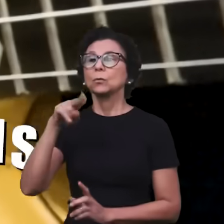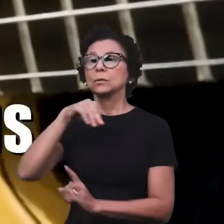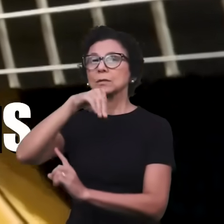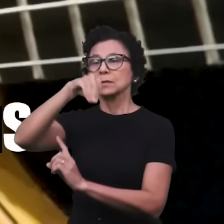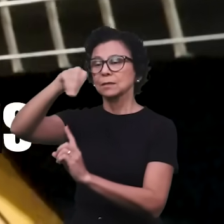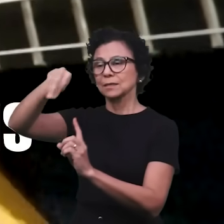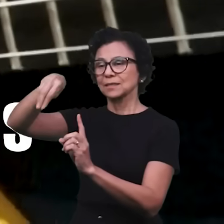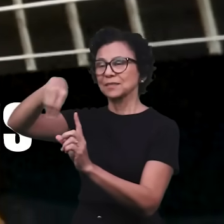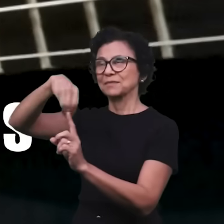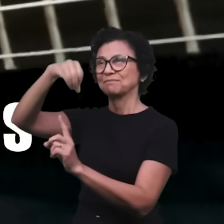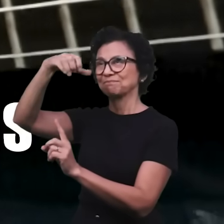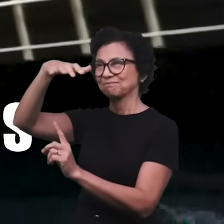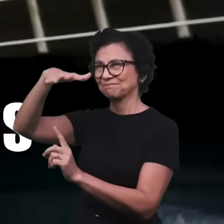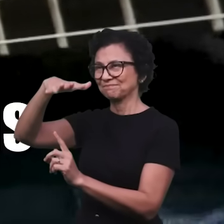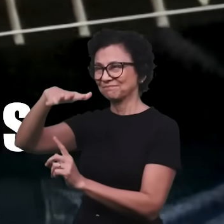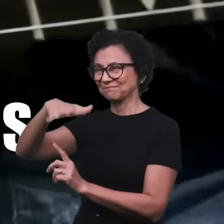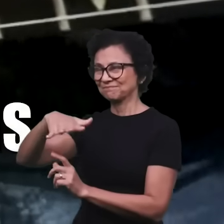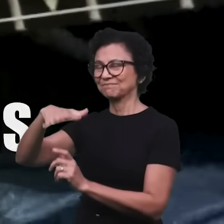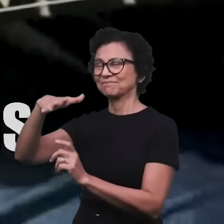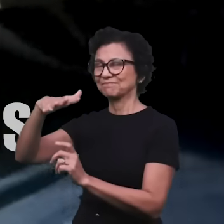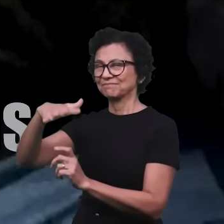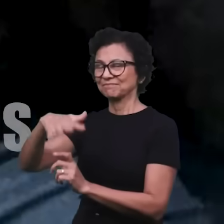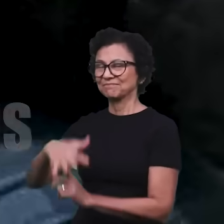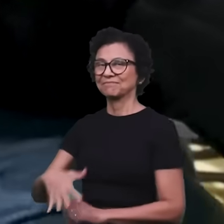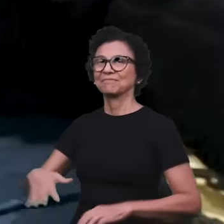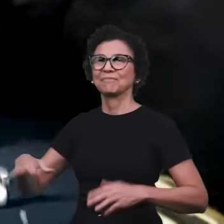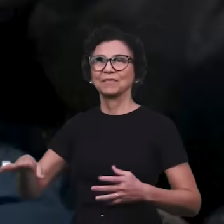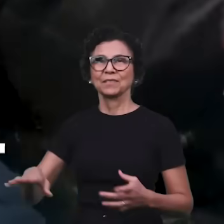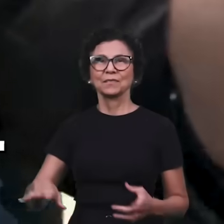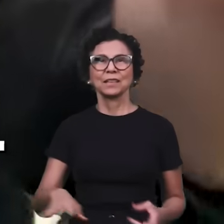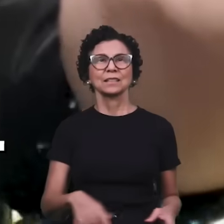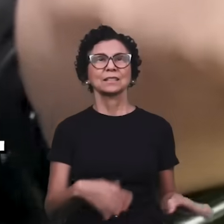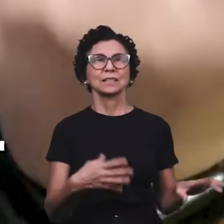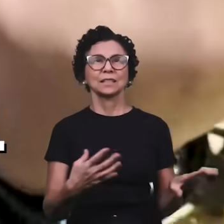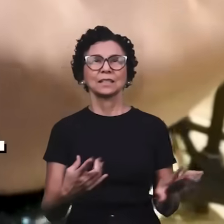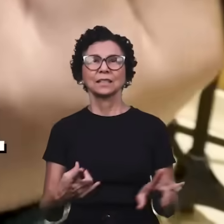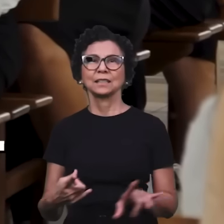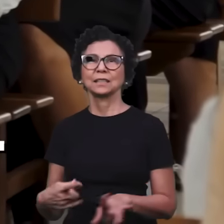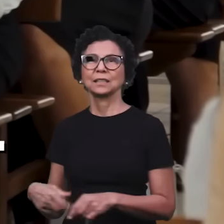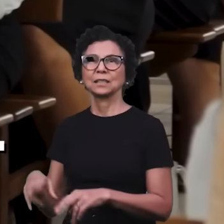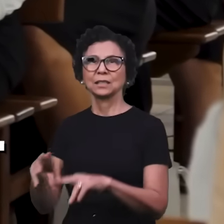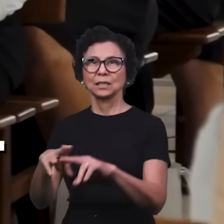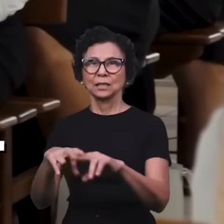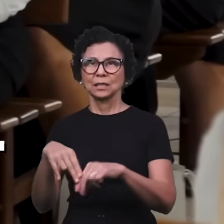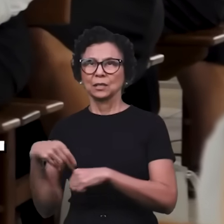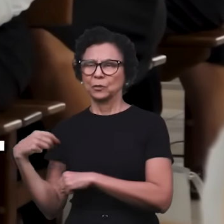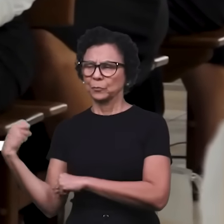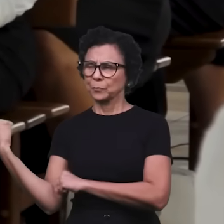Celestiais e